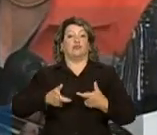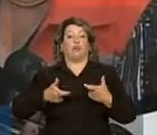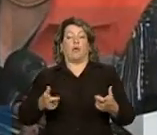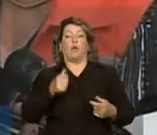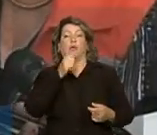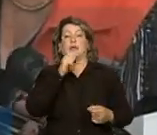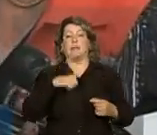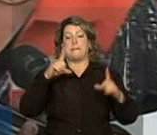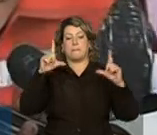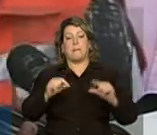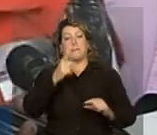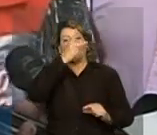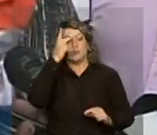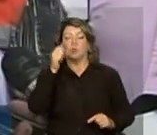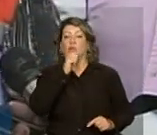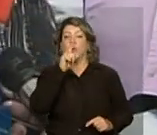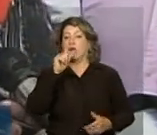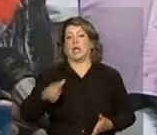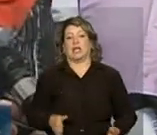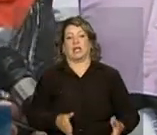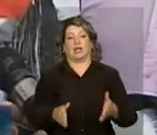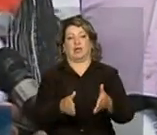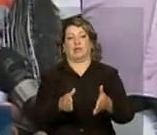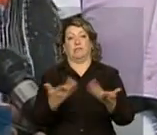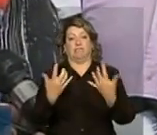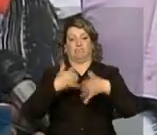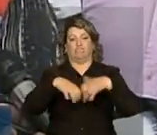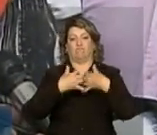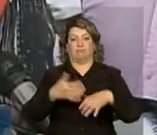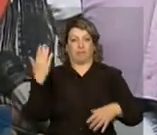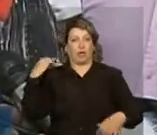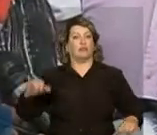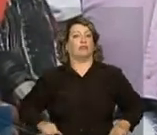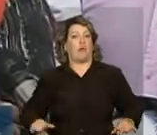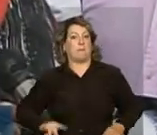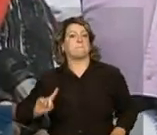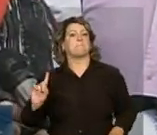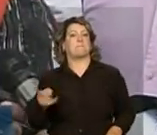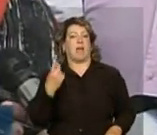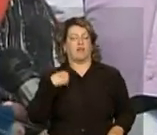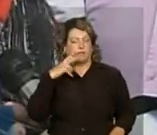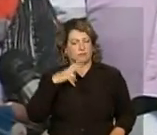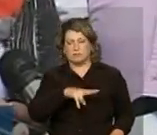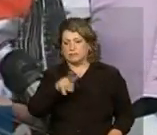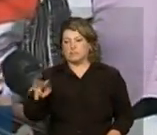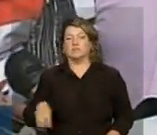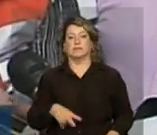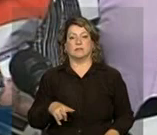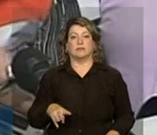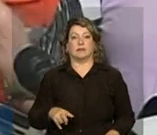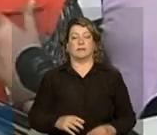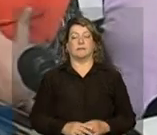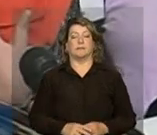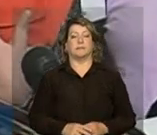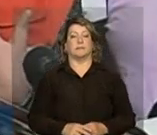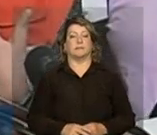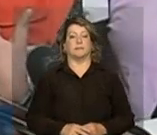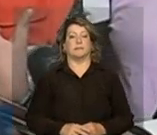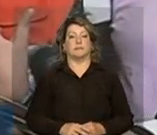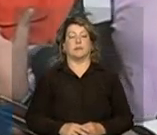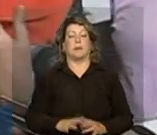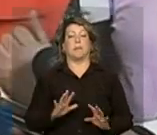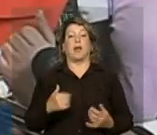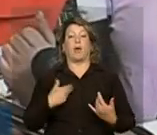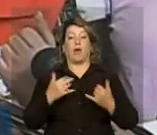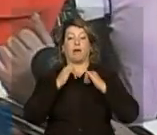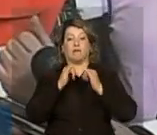menos população e não tem um rio passando no meio da cidade, que eu olhei bem. E eu quero